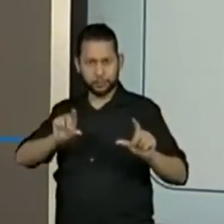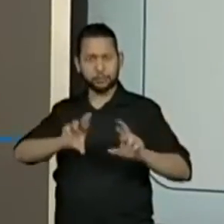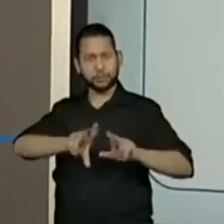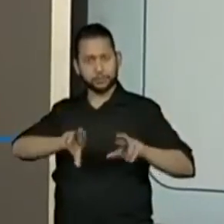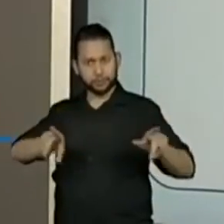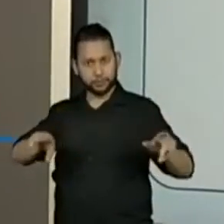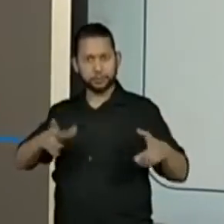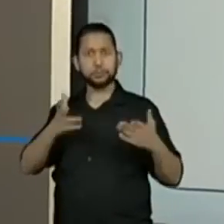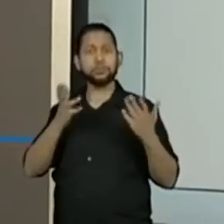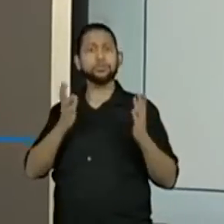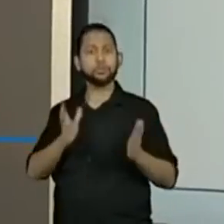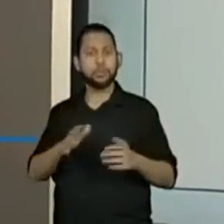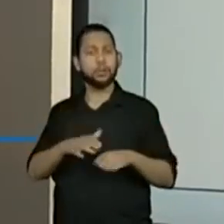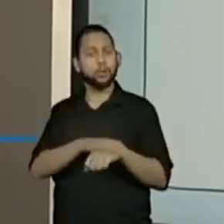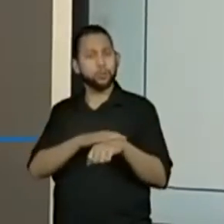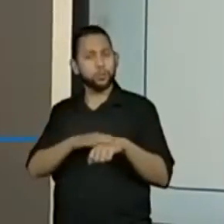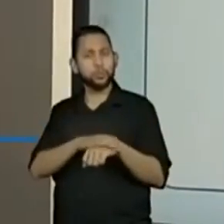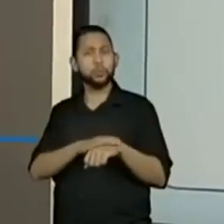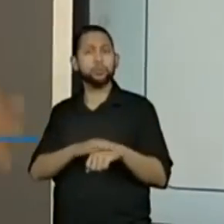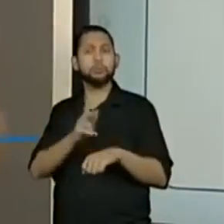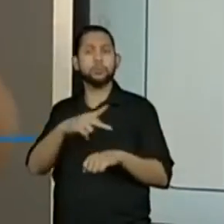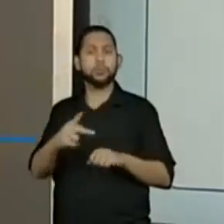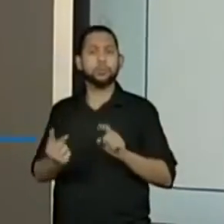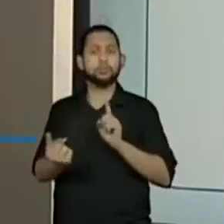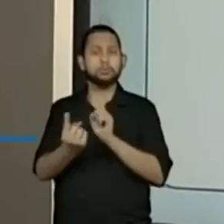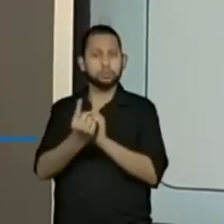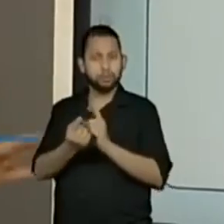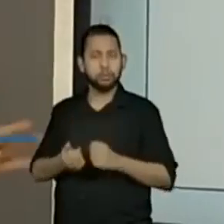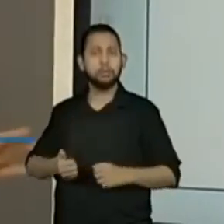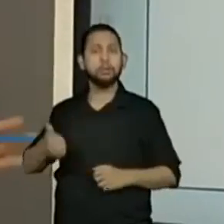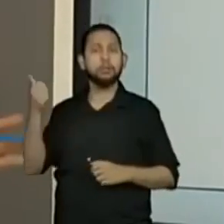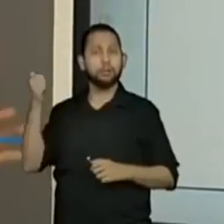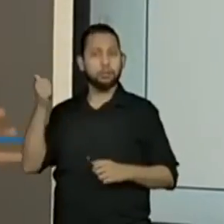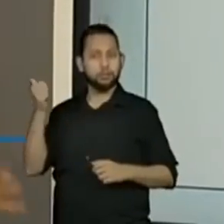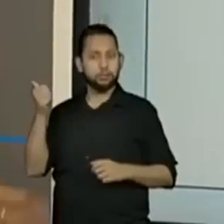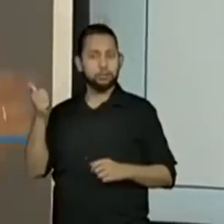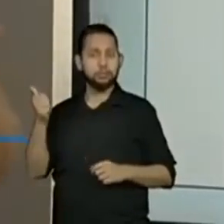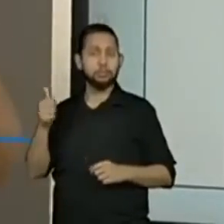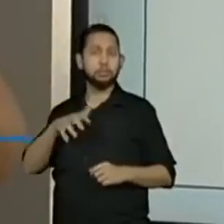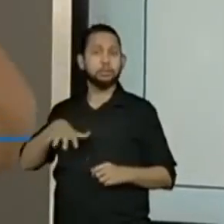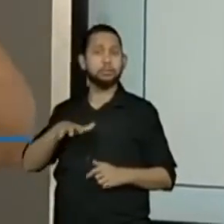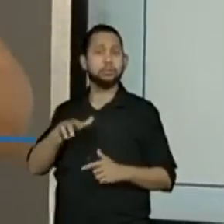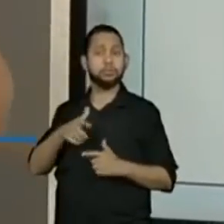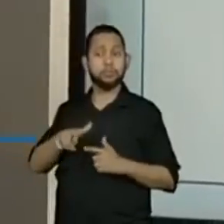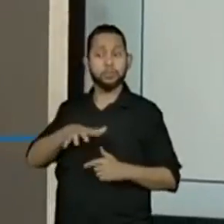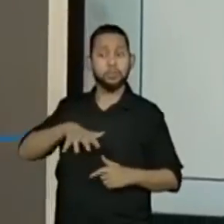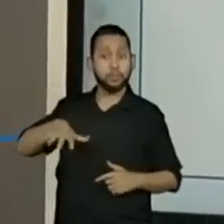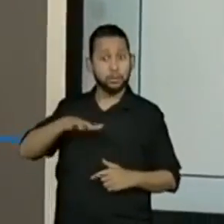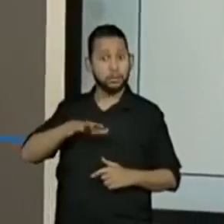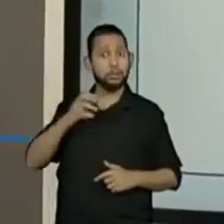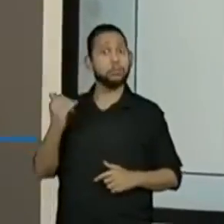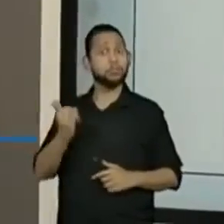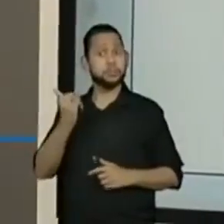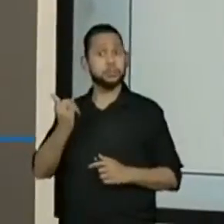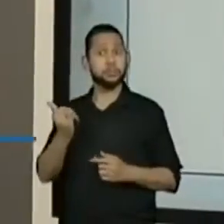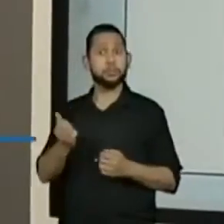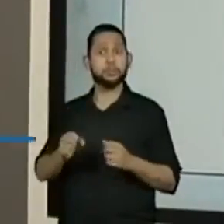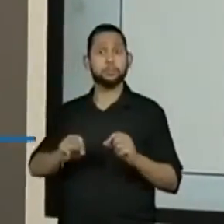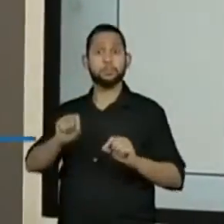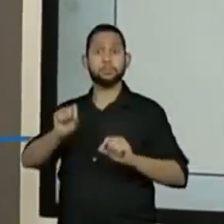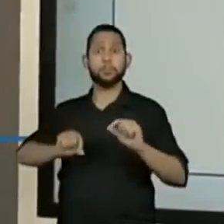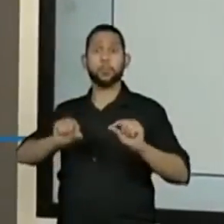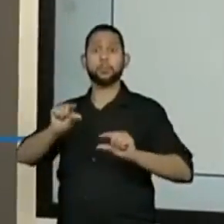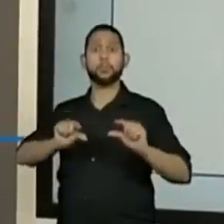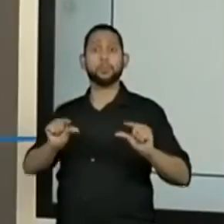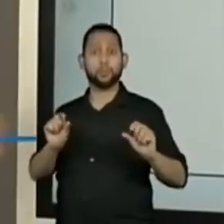problema já conversou sobre isso com a sua professora essa situações-problema são do tipo de proporcionalidade